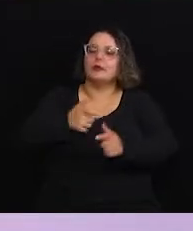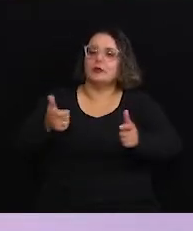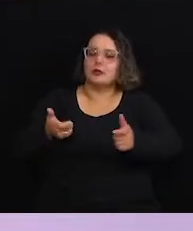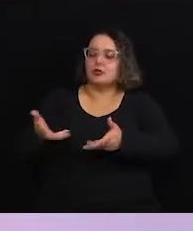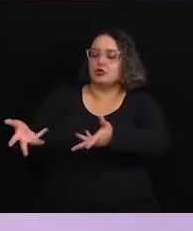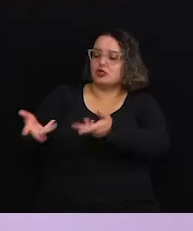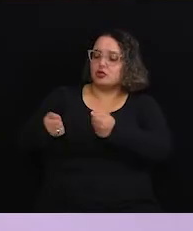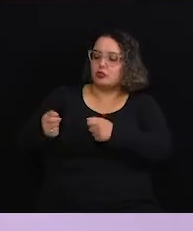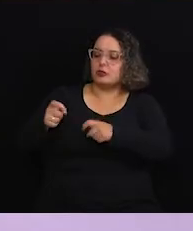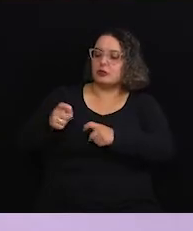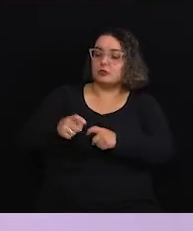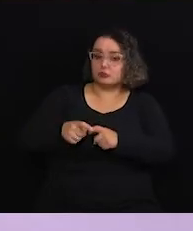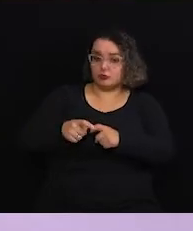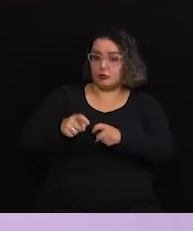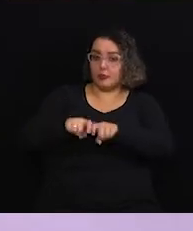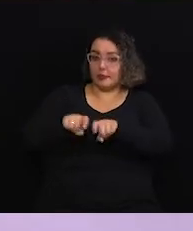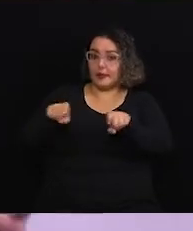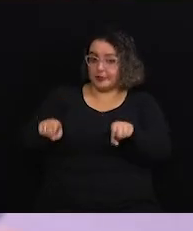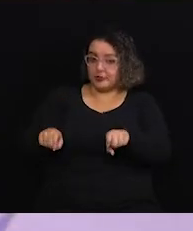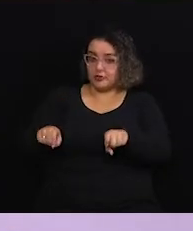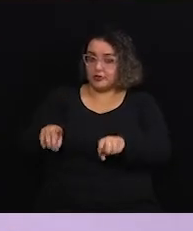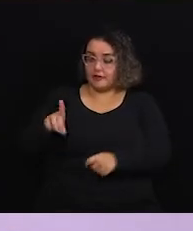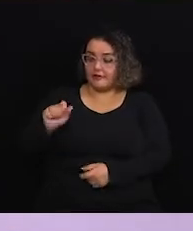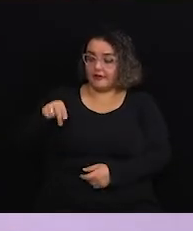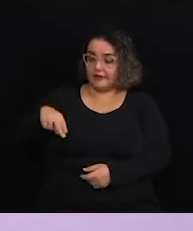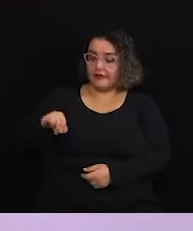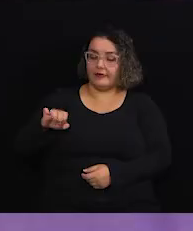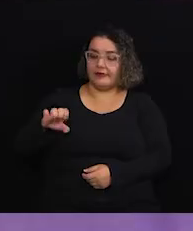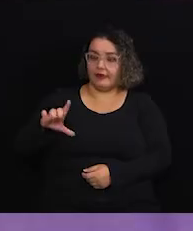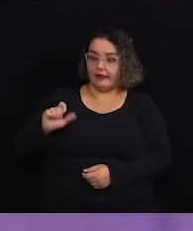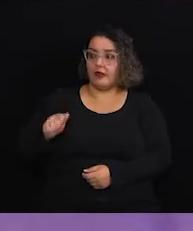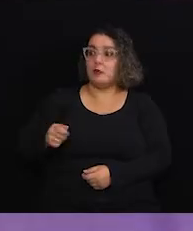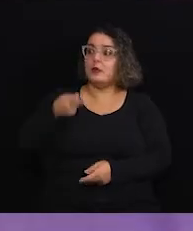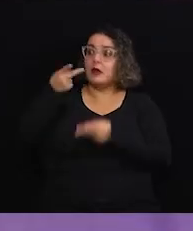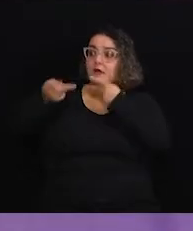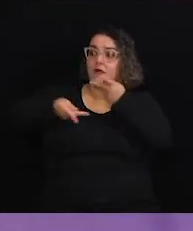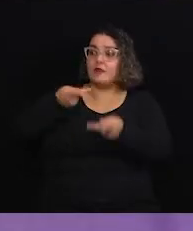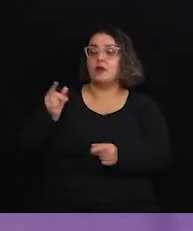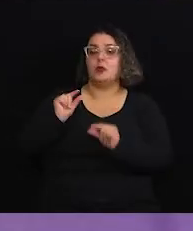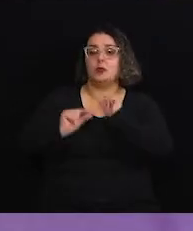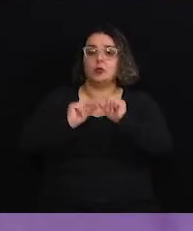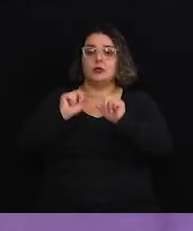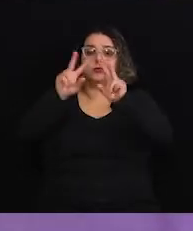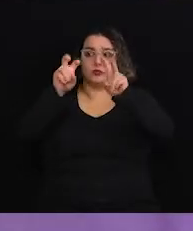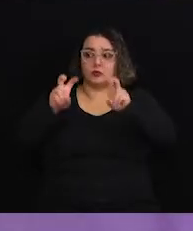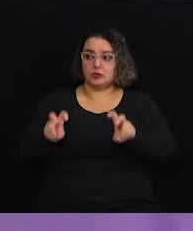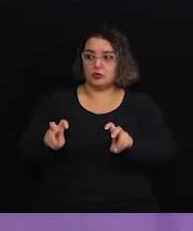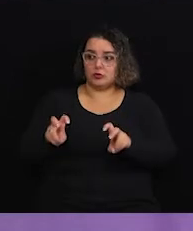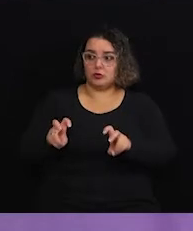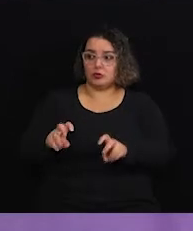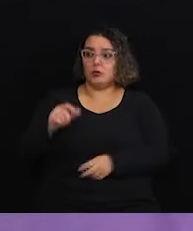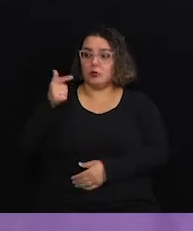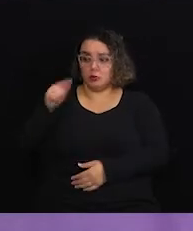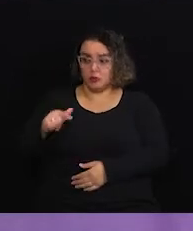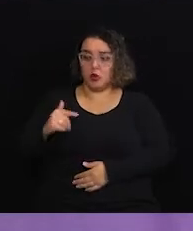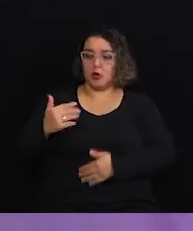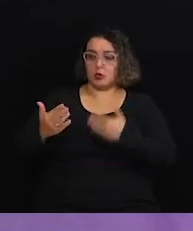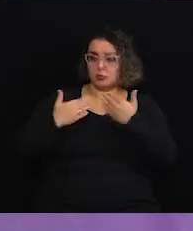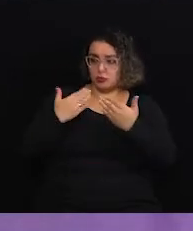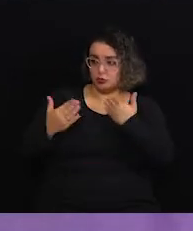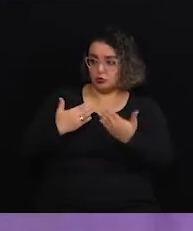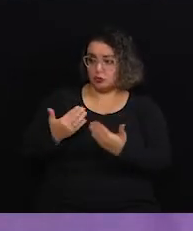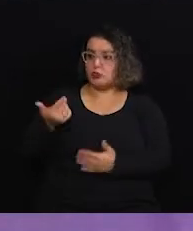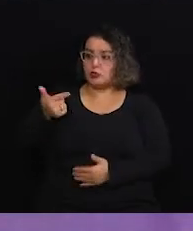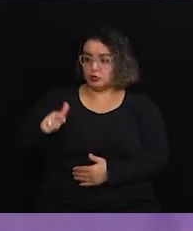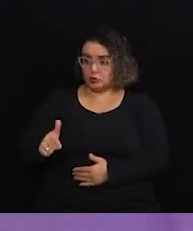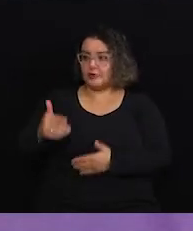hoje a ginecologista Daniela Angerami e ela Gomes para falar um pouquinho sobre esse tema. Doutora, a gente vai continuar conversando aqui, só que